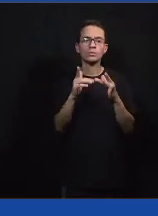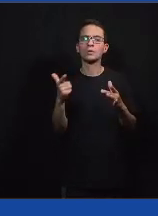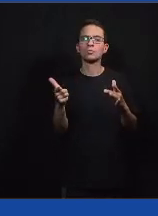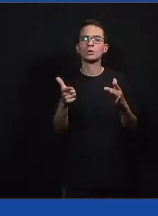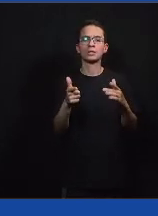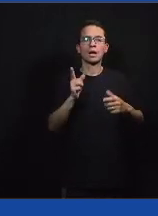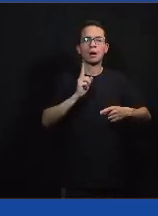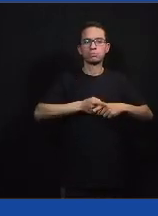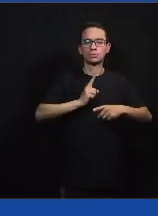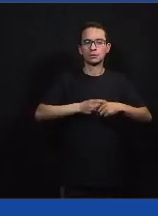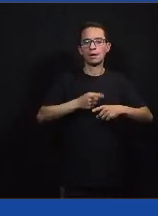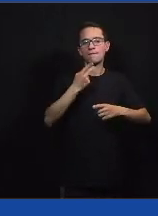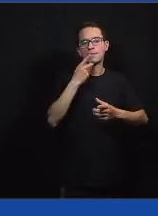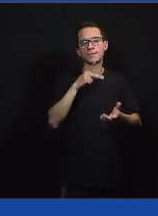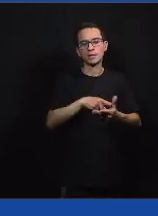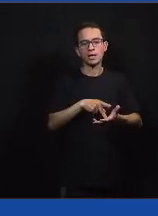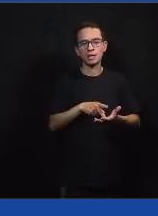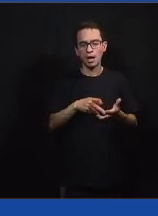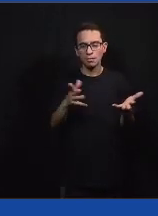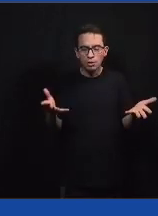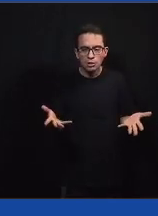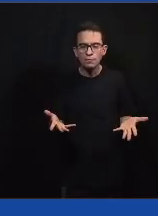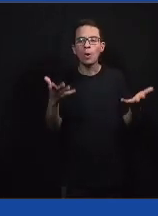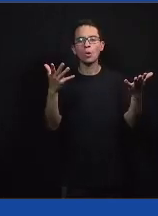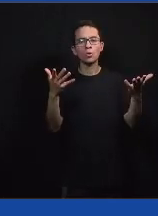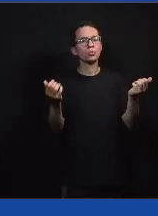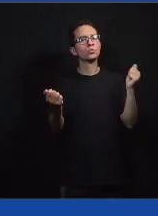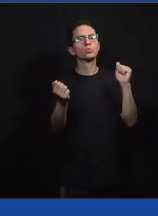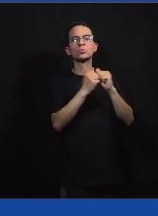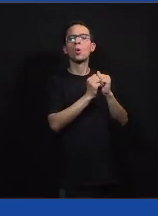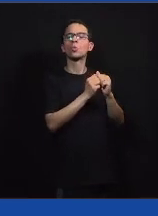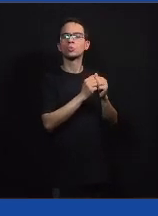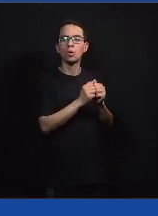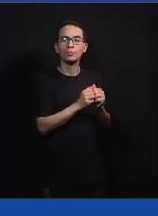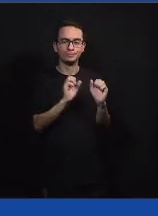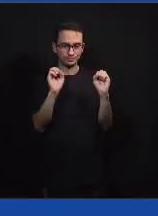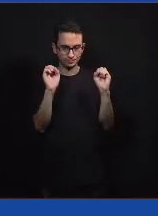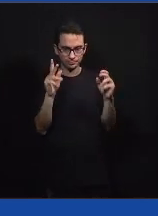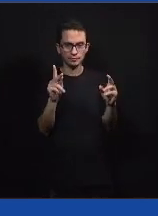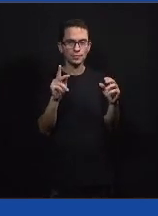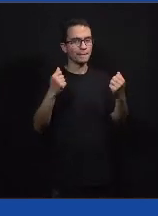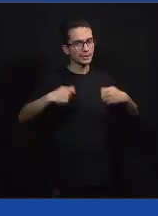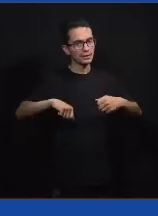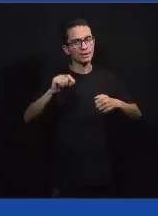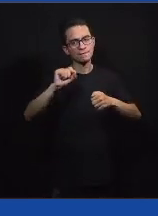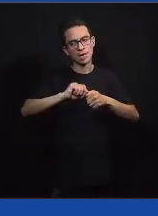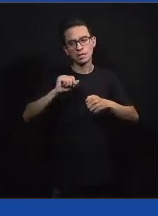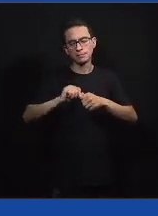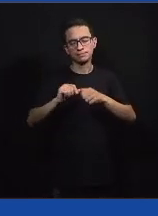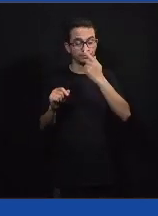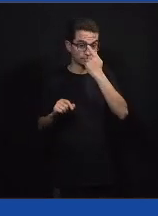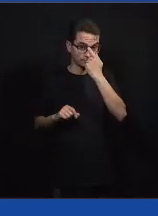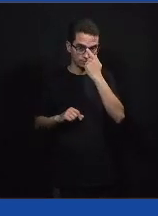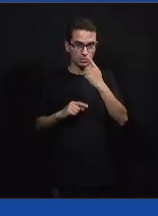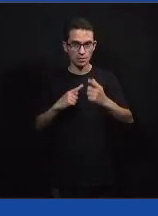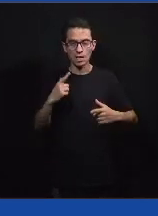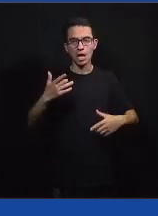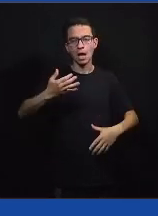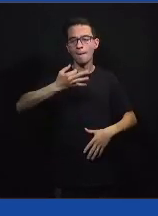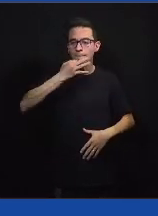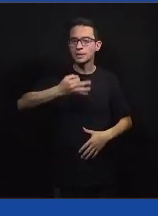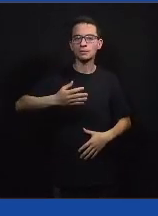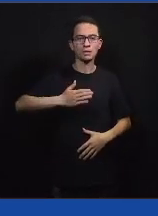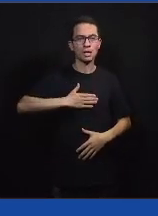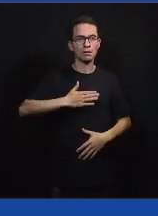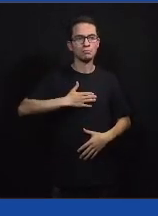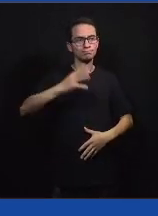é antes de alguém ali sempre motivando sempre é um falando que deve ser feito e eu acho que eu fiquei nesse